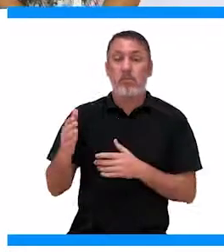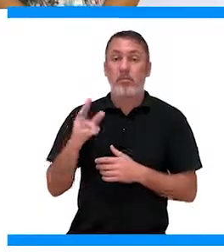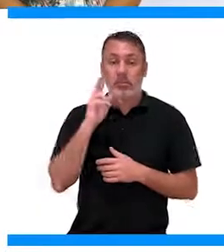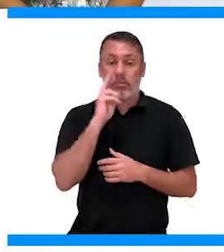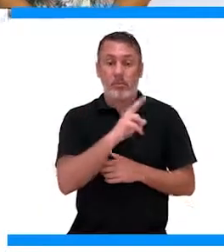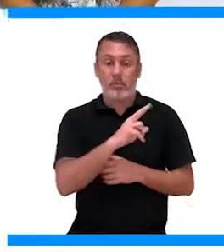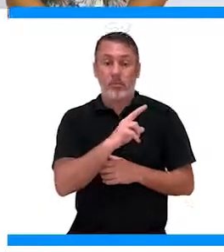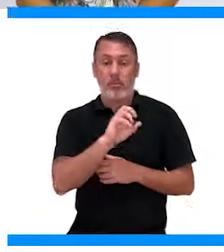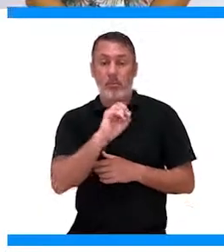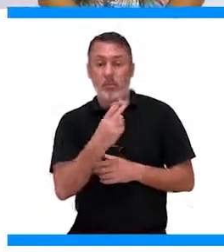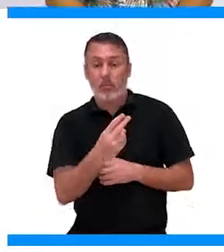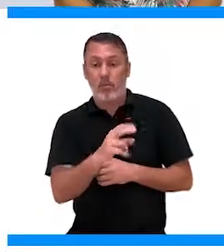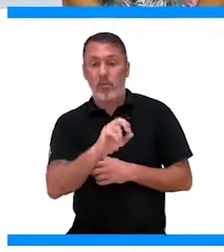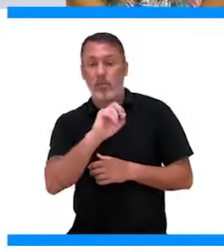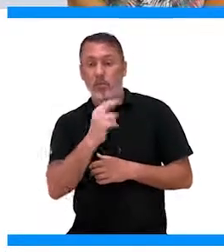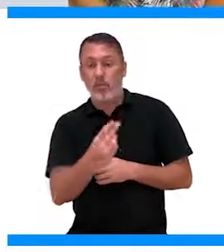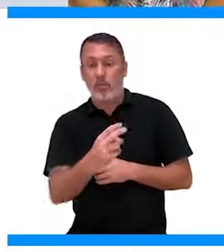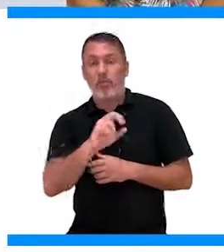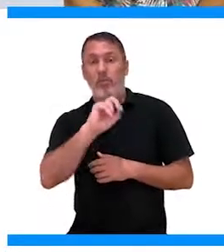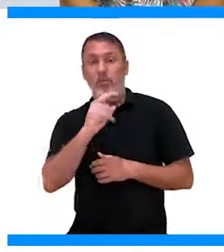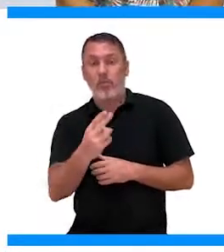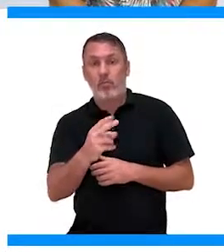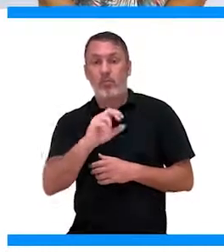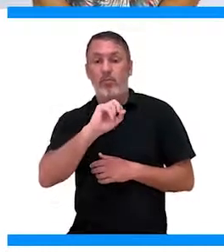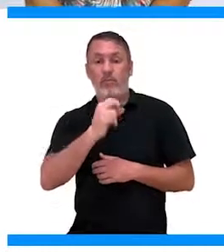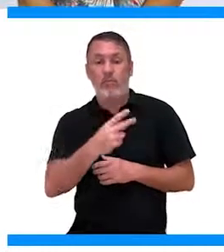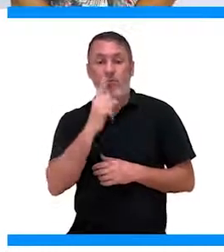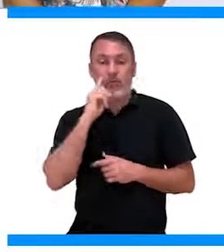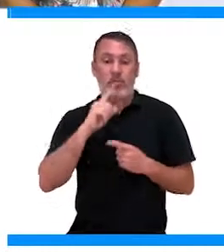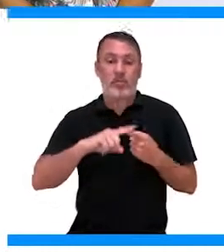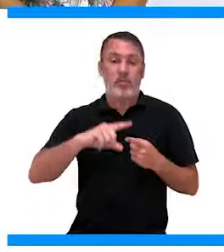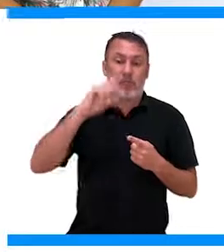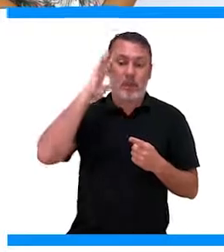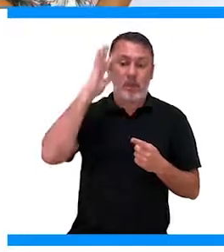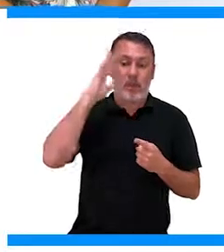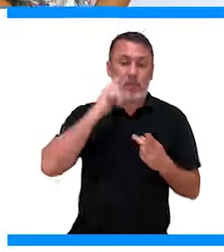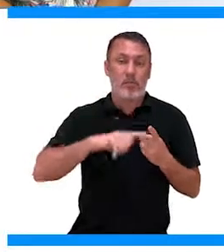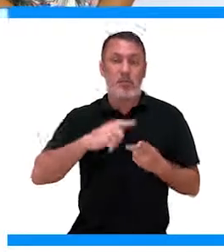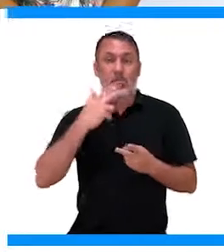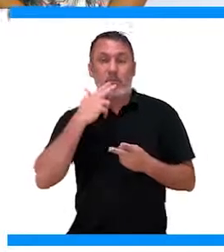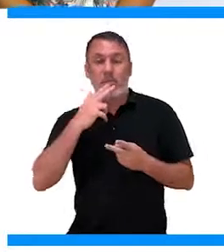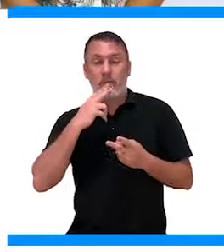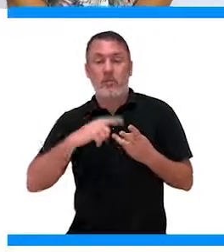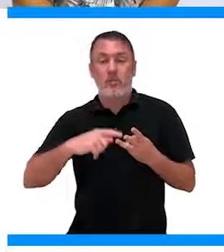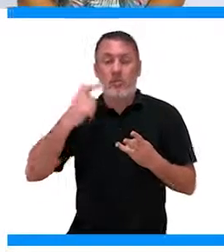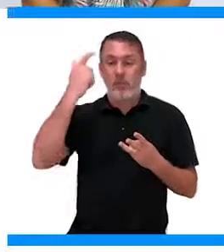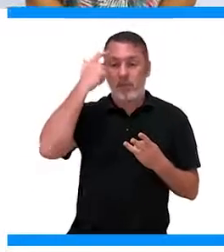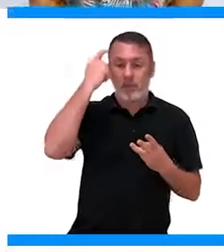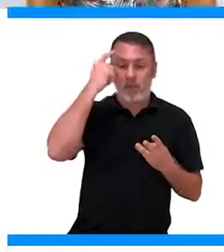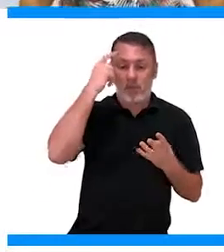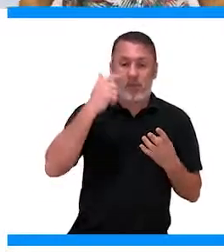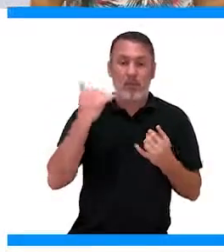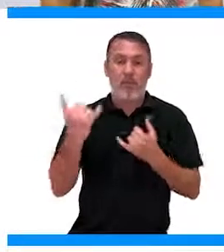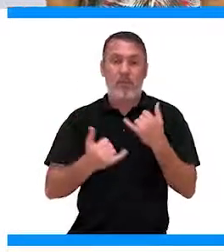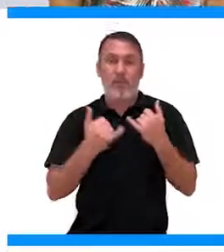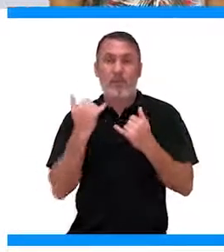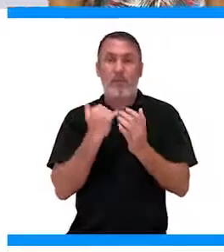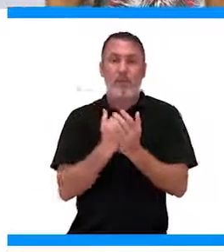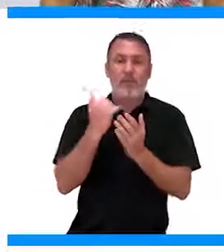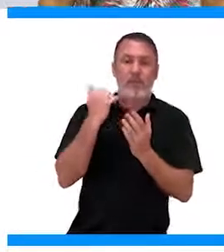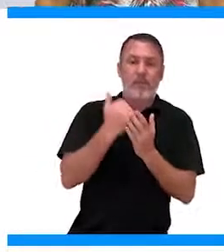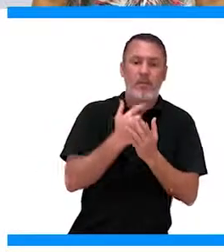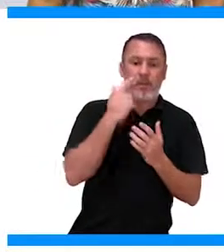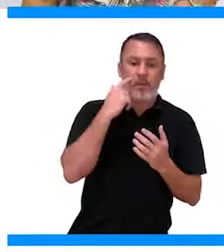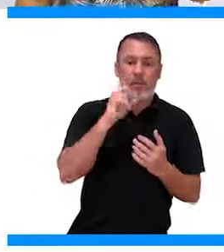Ou, Cassiano pensou, fumou, imaginou, trotou, cismou, e já às 2 léguas do arraial, na estrada